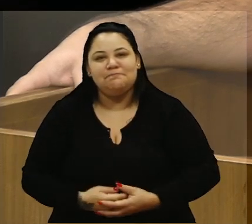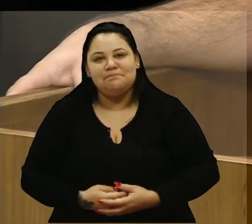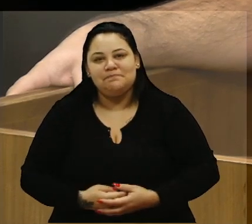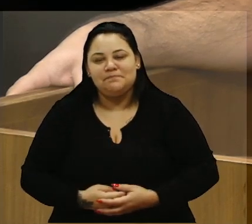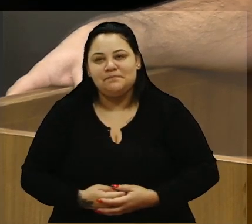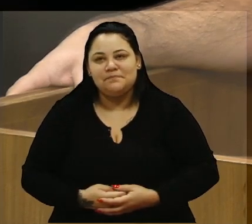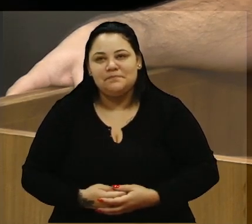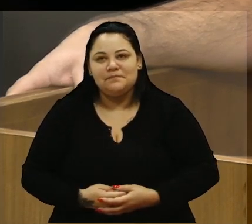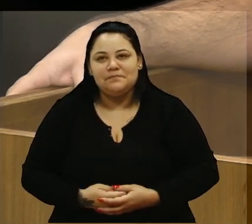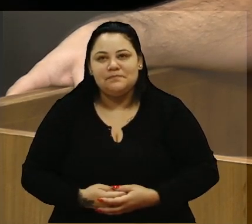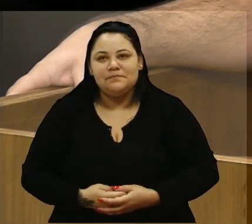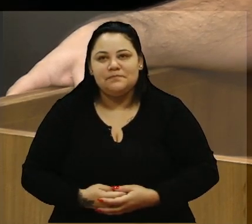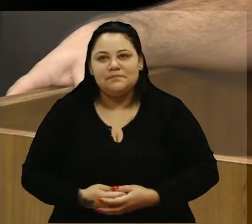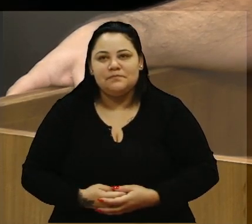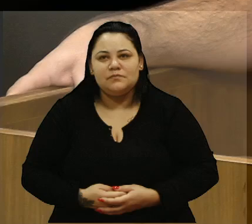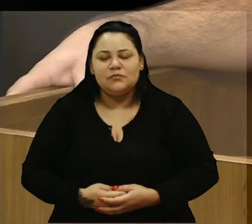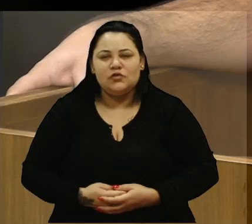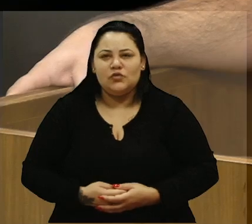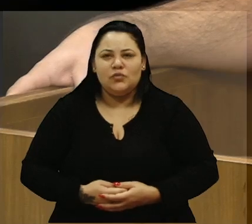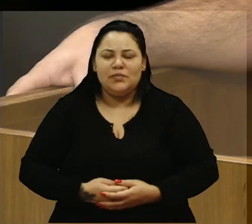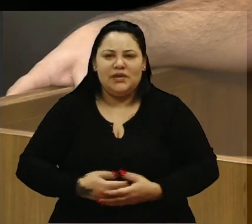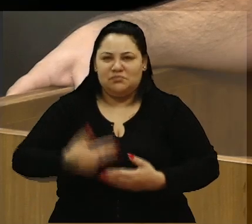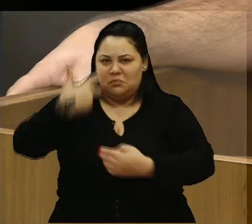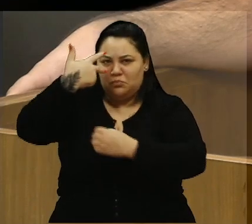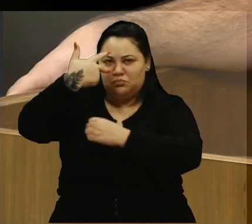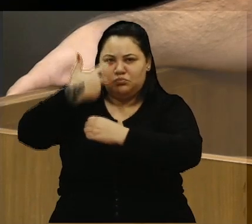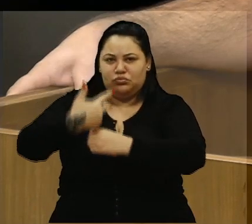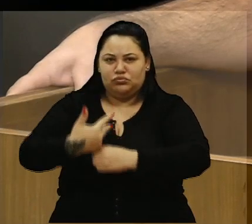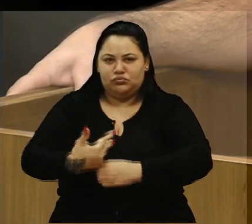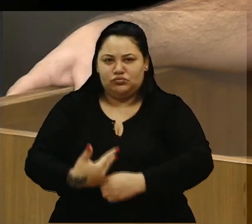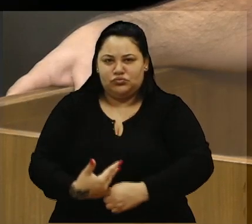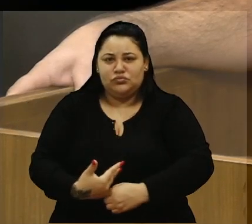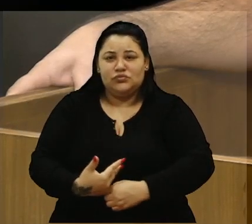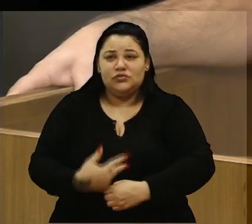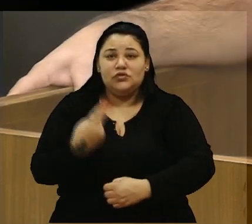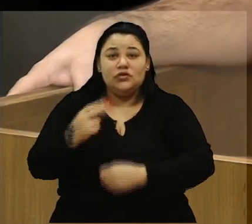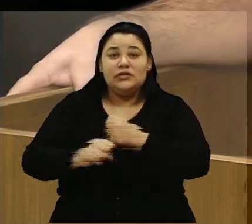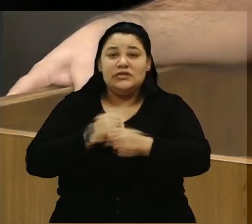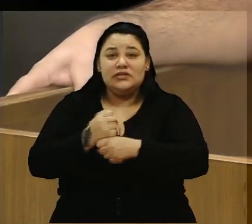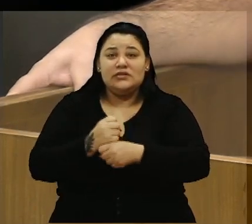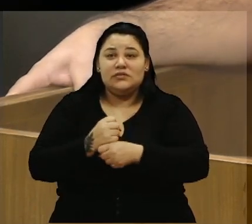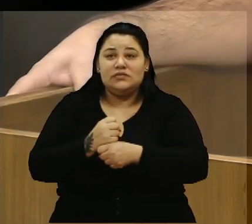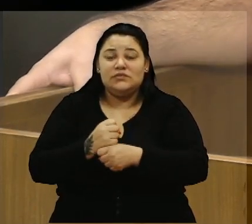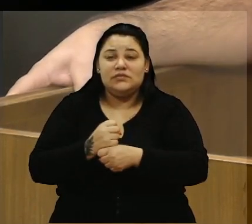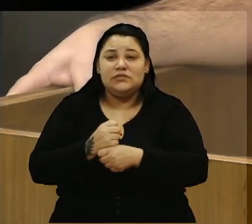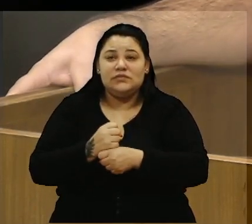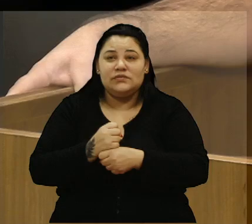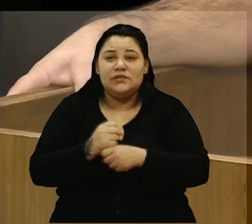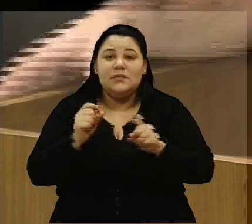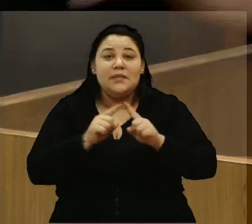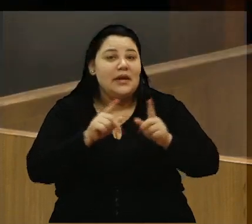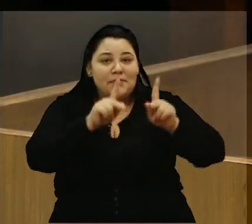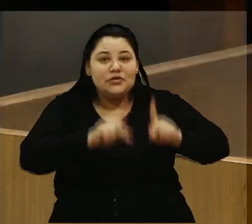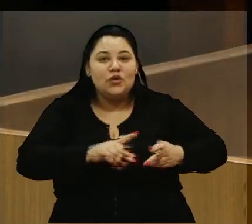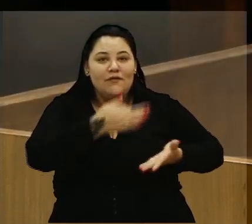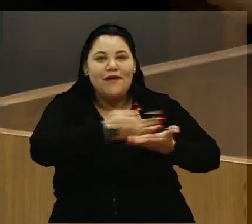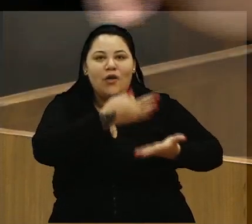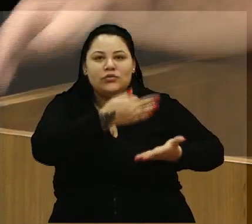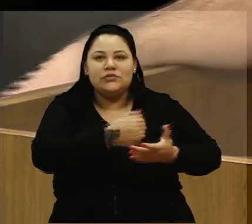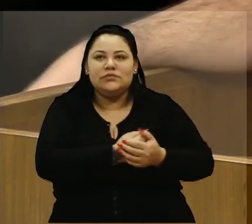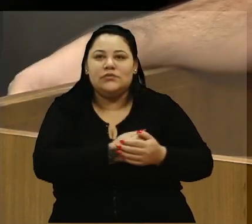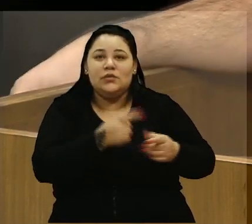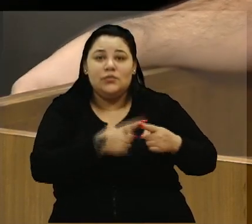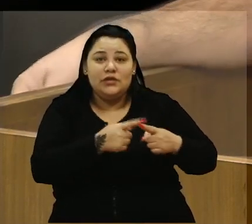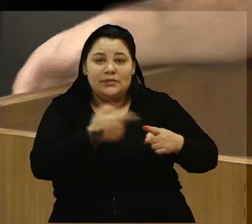Uma polissonografia demora 2 anos para ser feito, em torno de 200, 300 reais é um exame. Mas quantas pessoas faltam? Porque tu precisa de uma cama